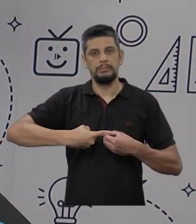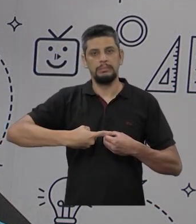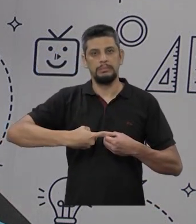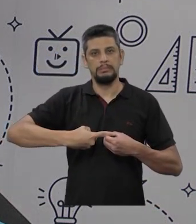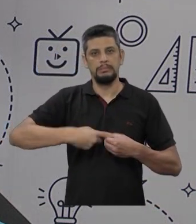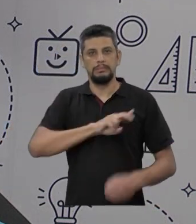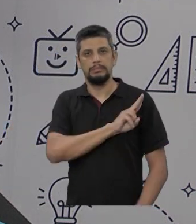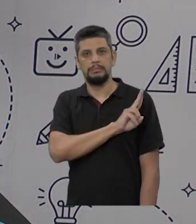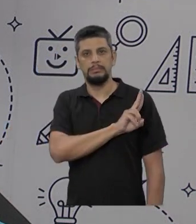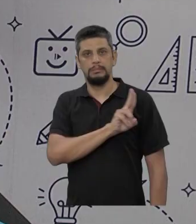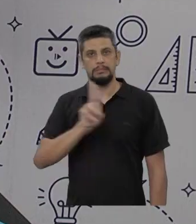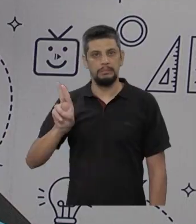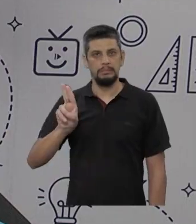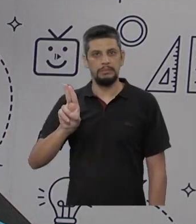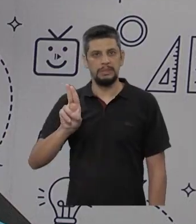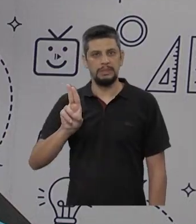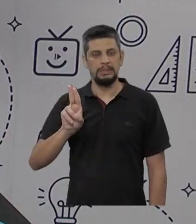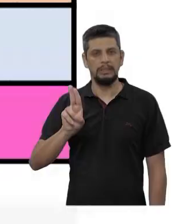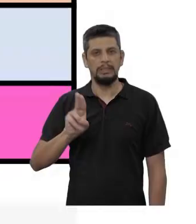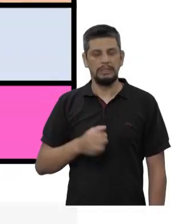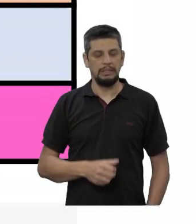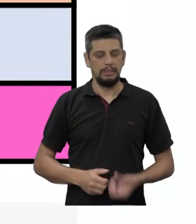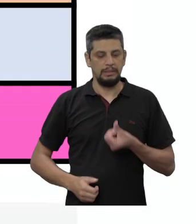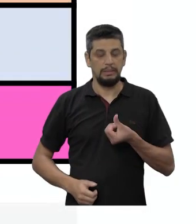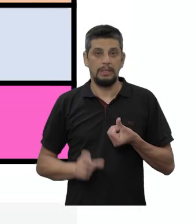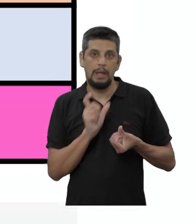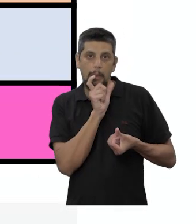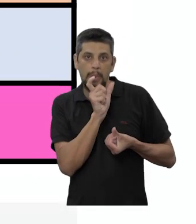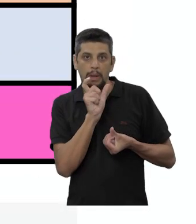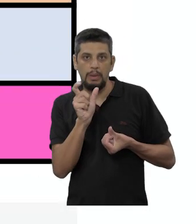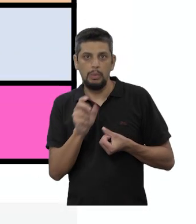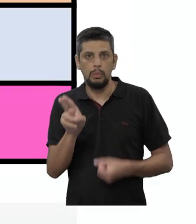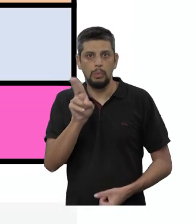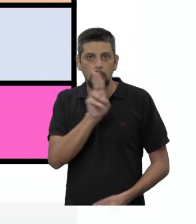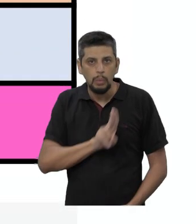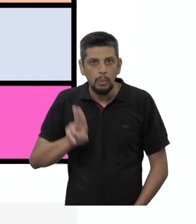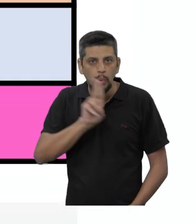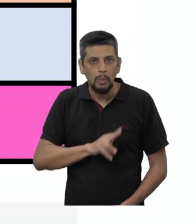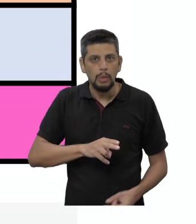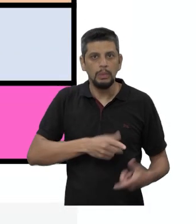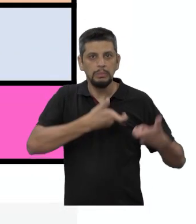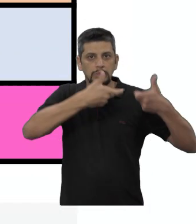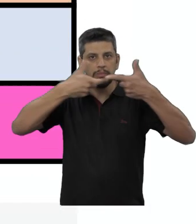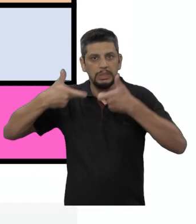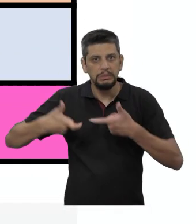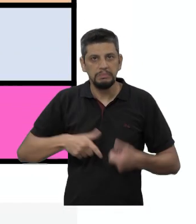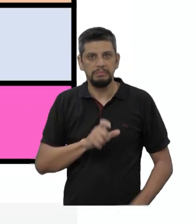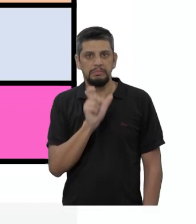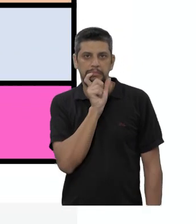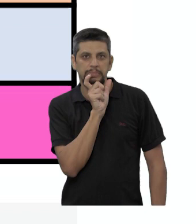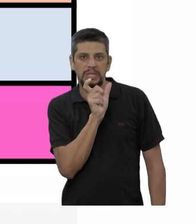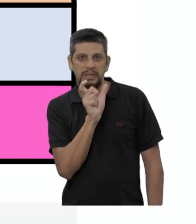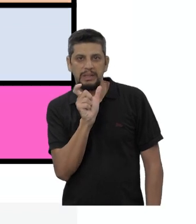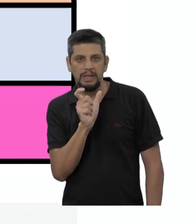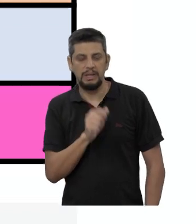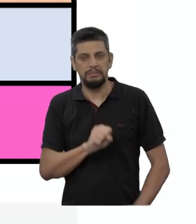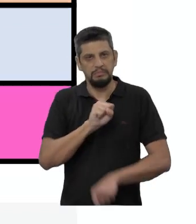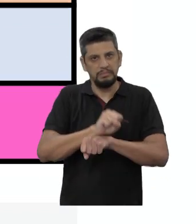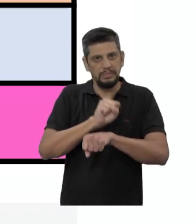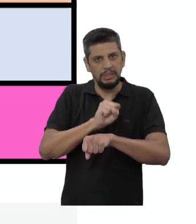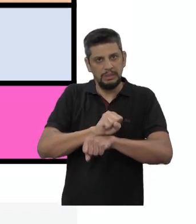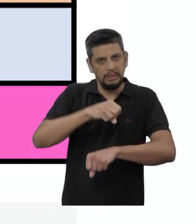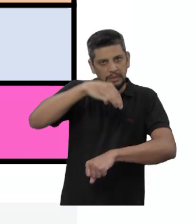cidade e nome. São essas 6 palavras que nós vamos utilizar no jogo, na batalha de